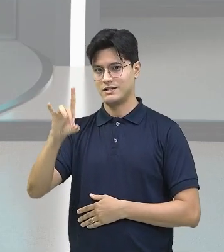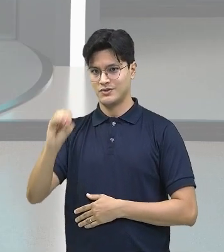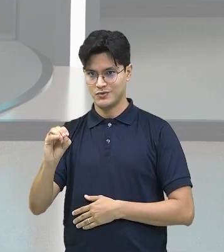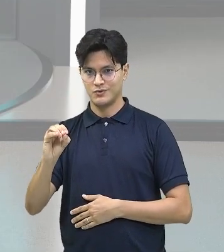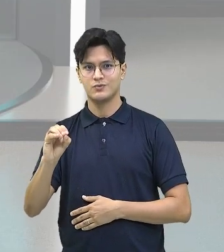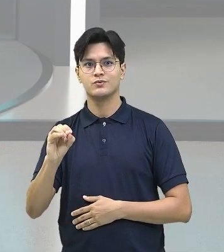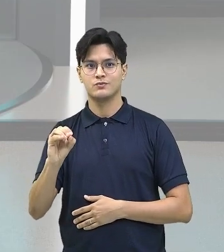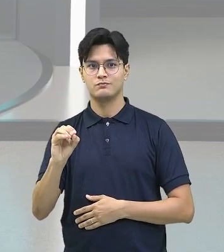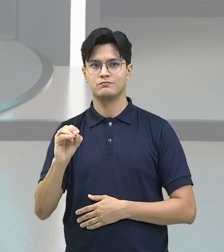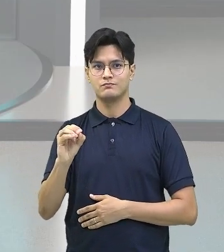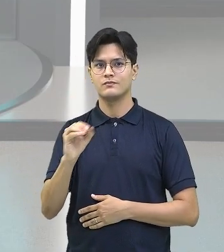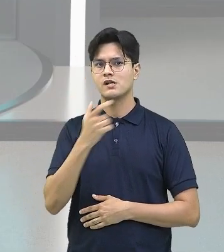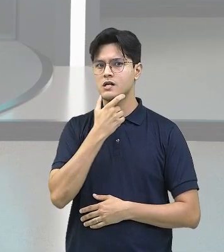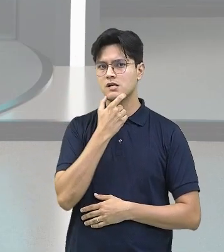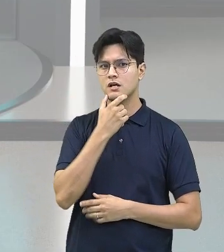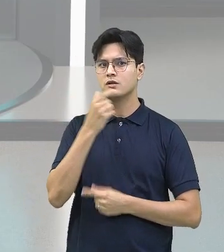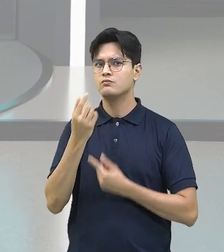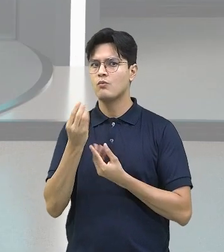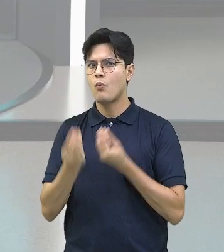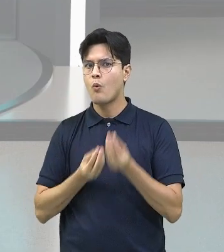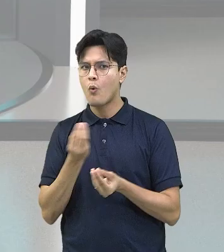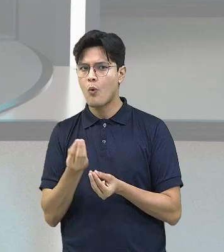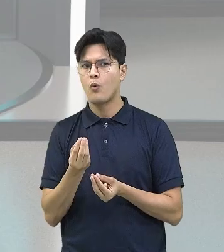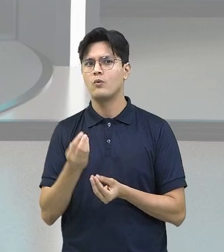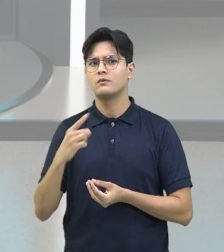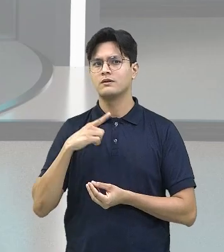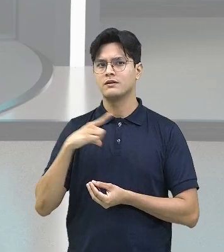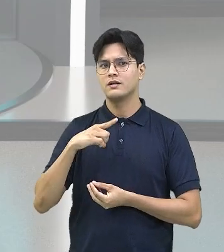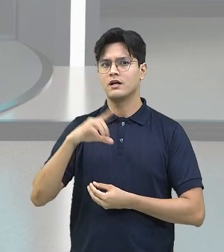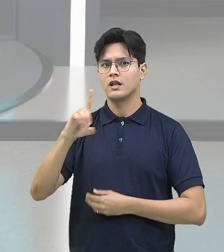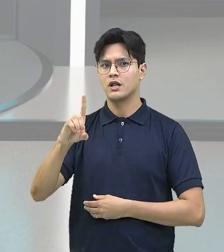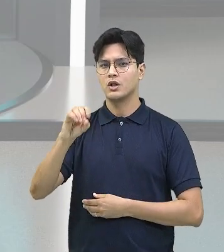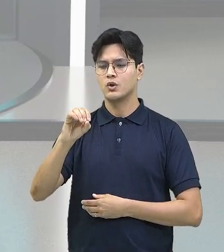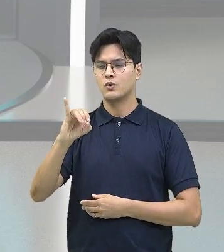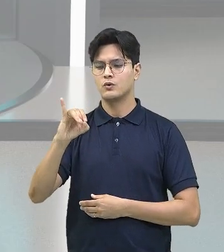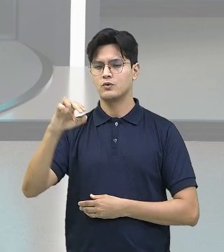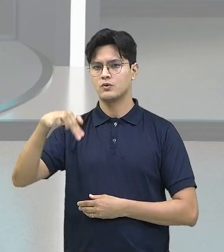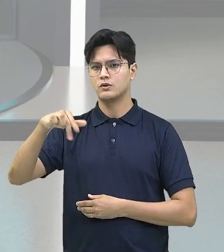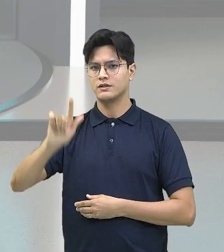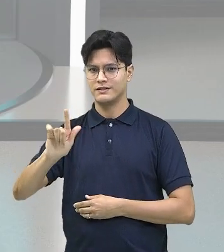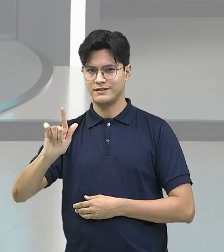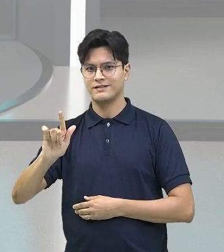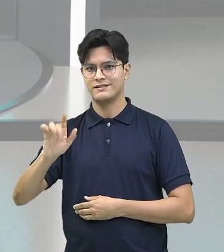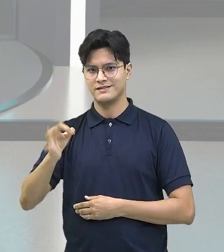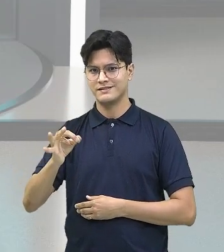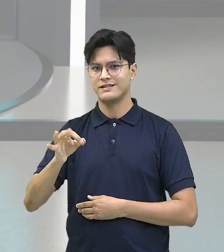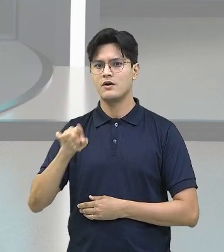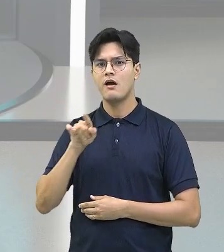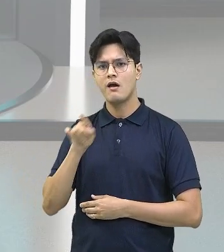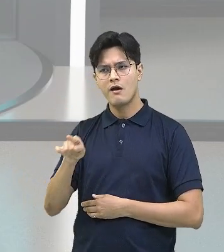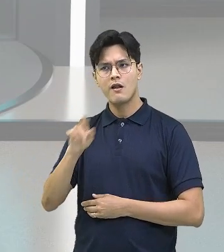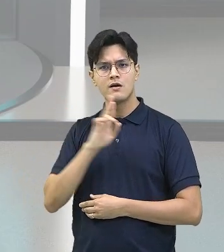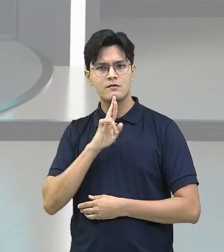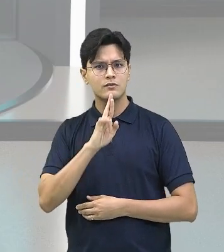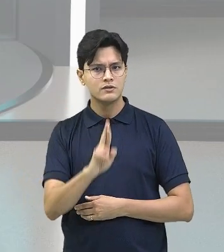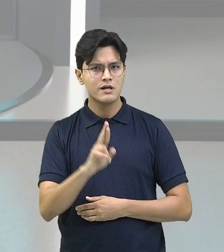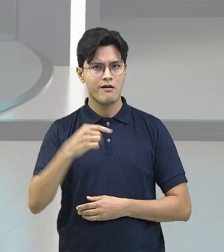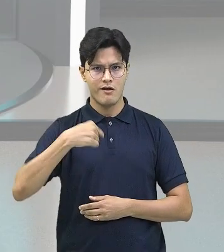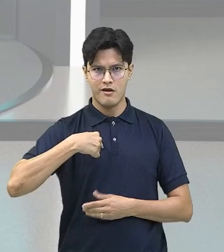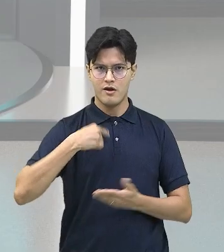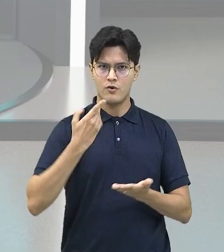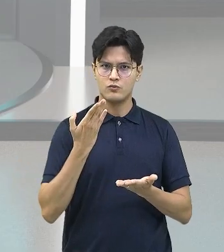was studying English. Eu estava estudando inglês. Ela não disse eu estudei inglês. Ela disse eu